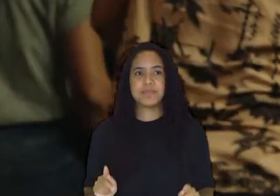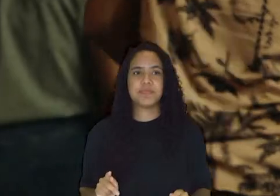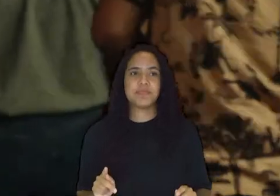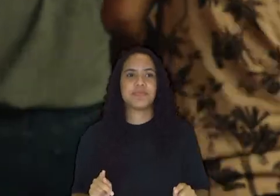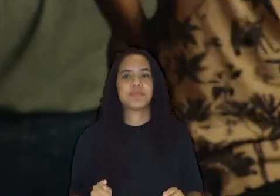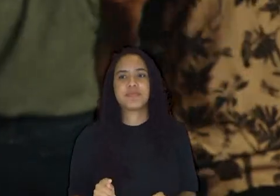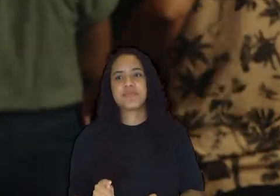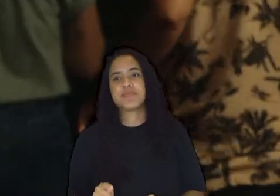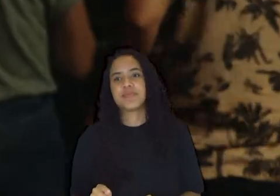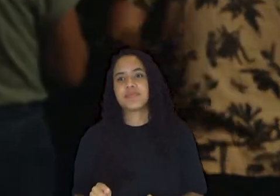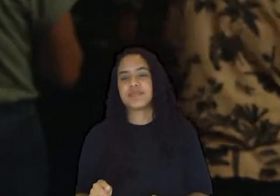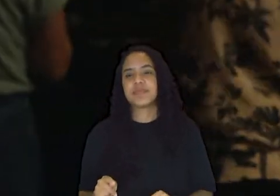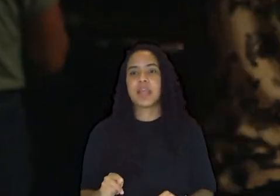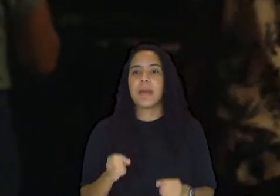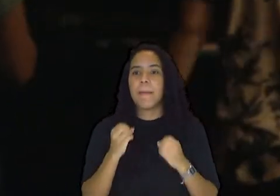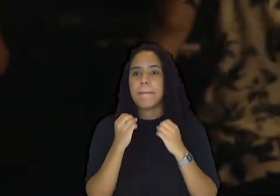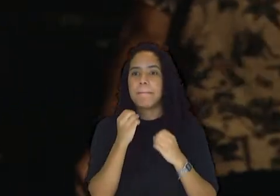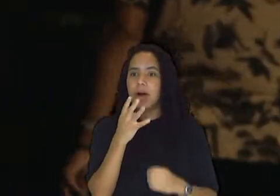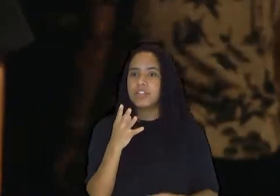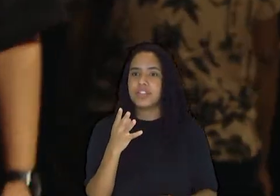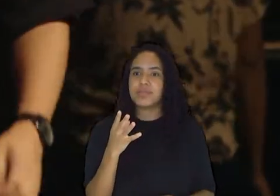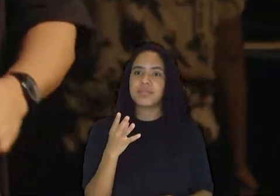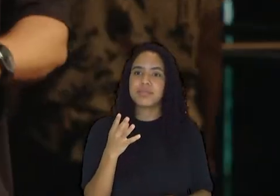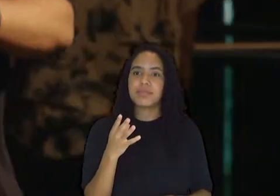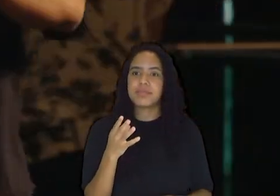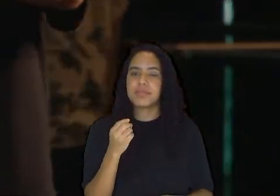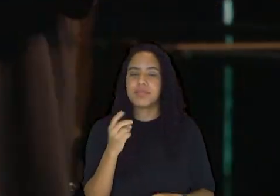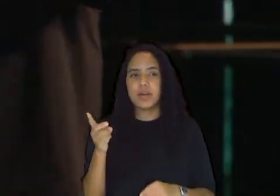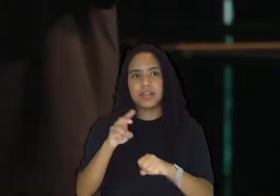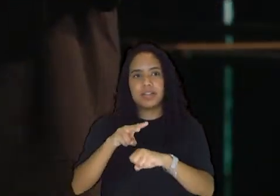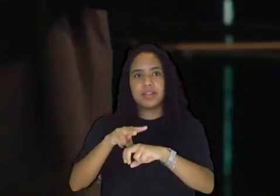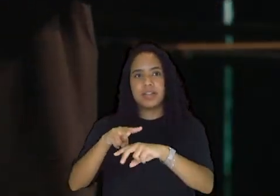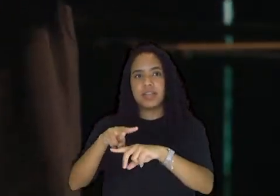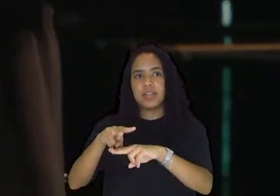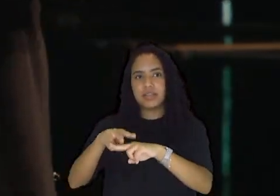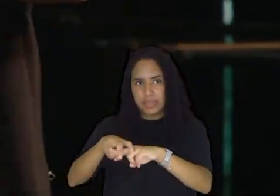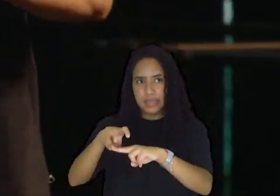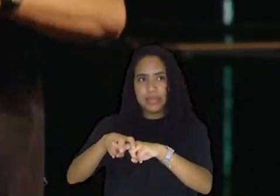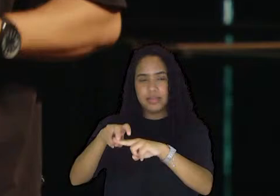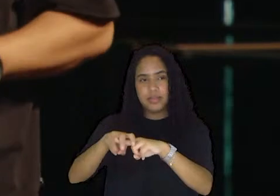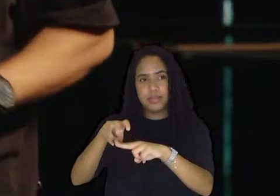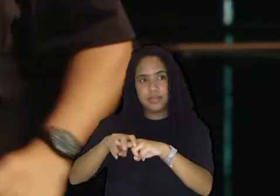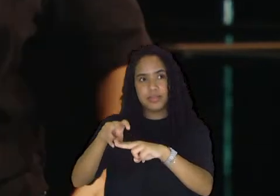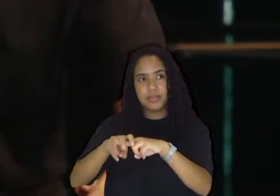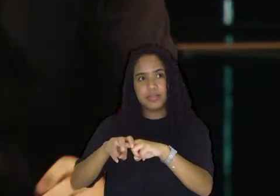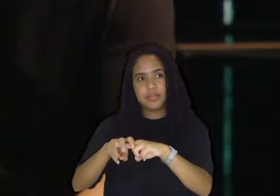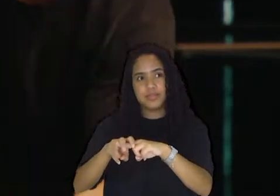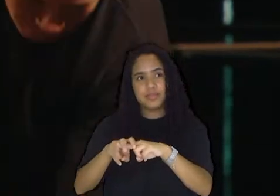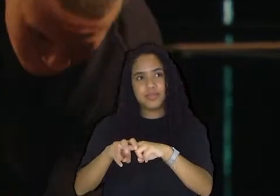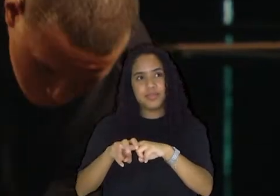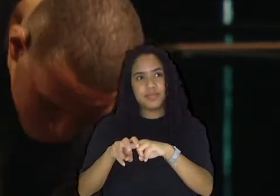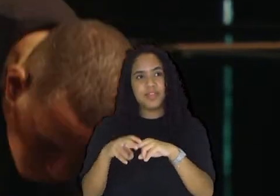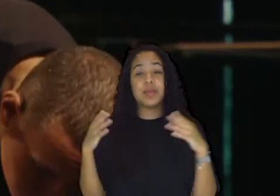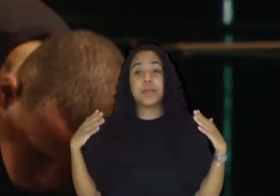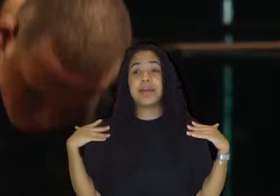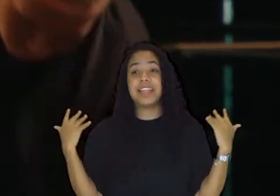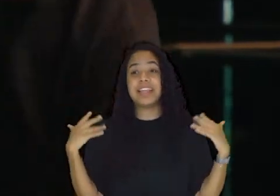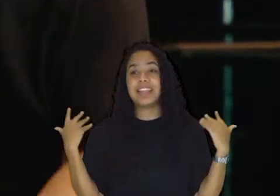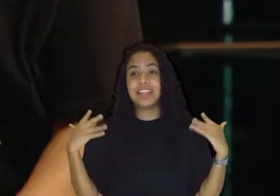muito bem-vindo. Seja bem-vindo você que está também conosco no online. É uma alegria tê-lo